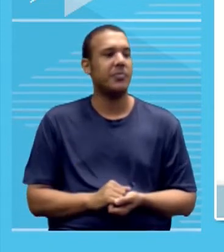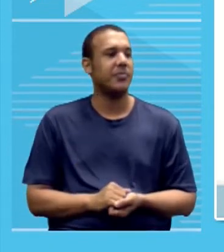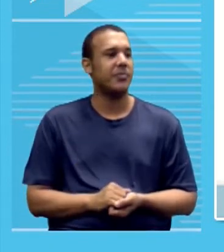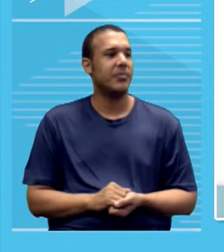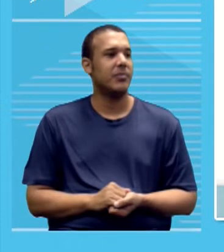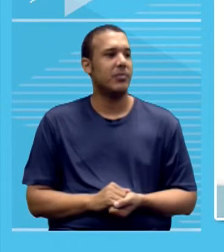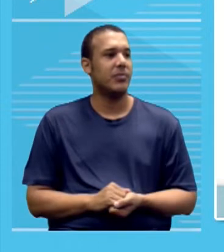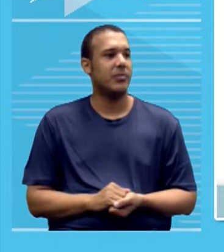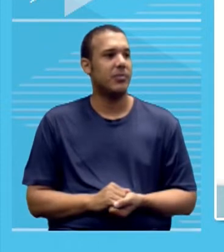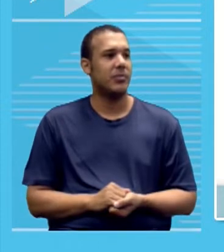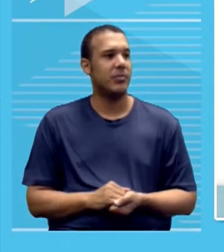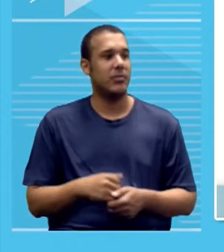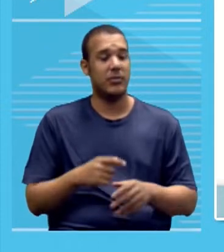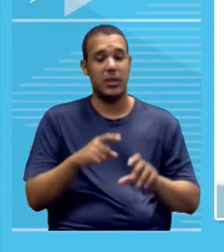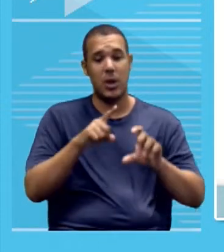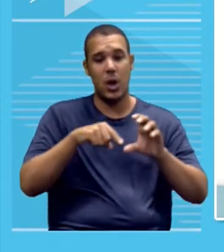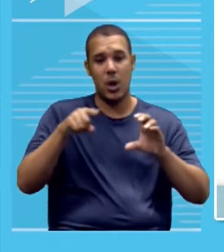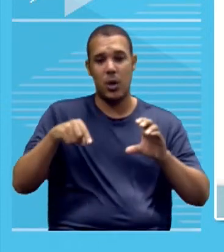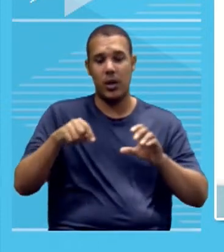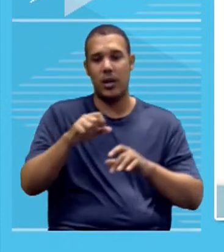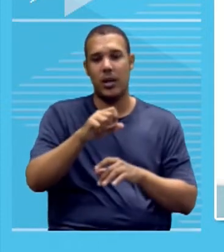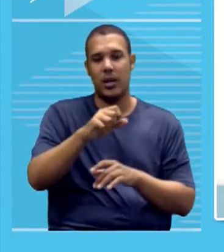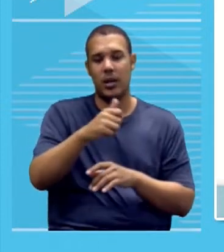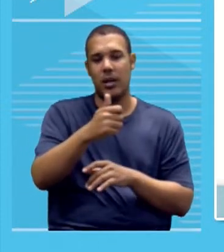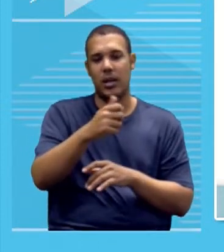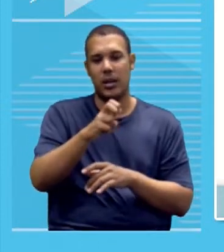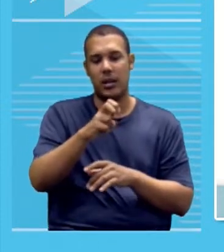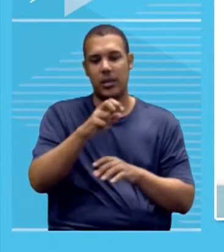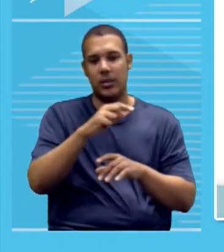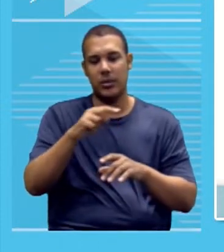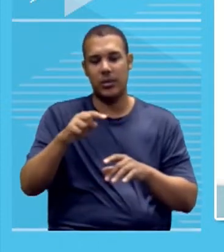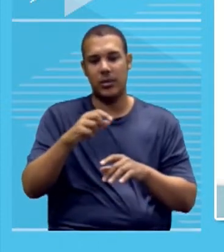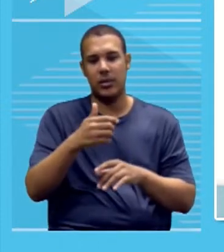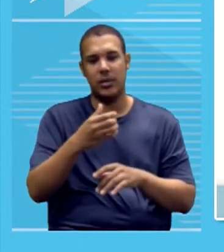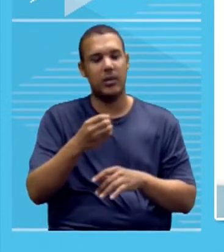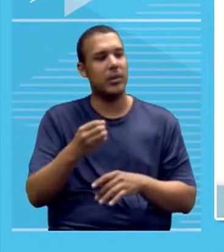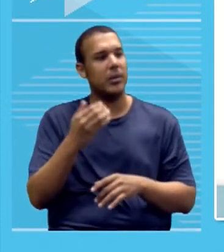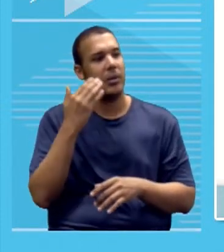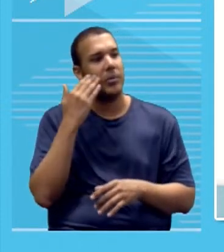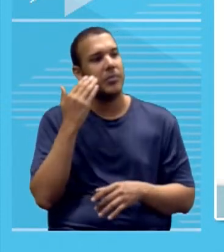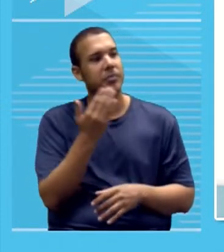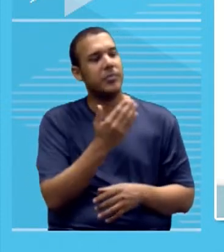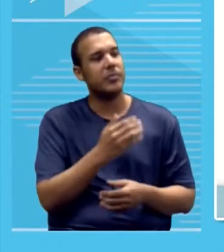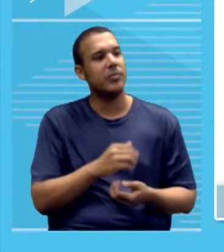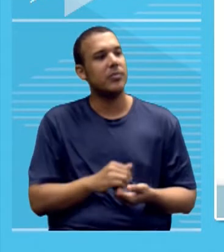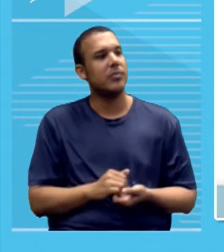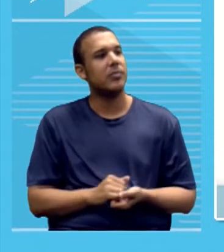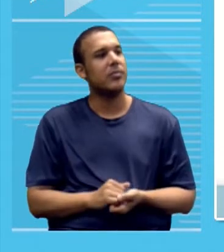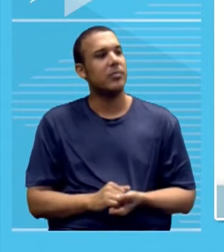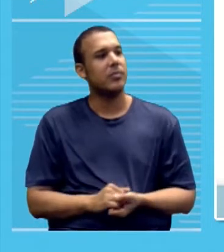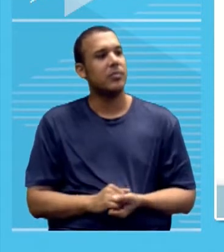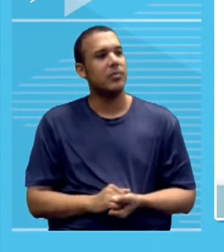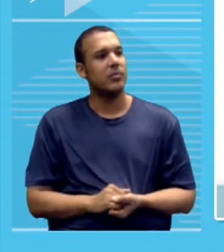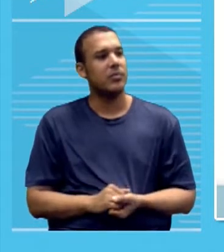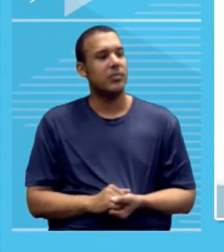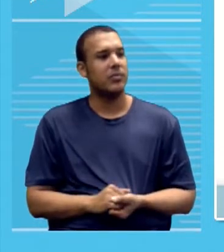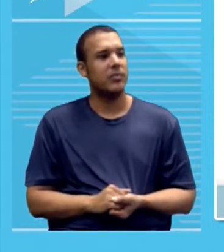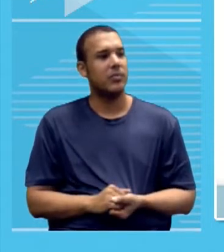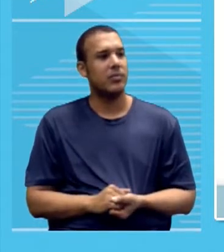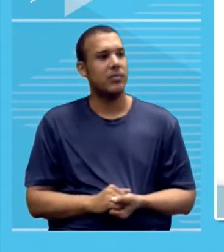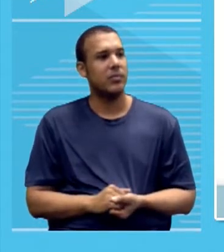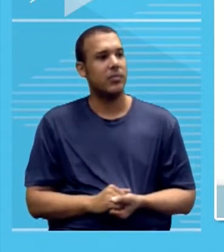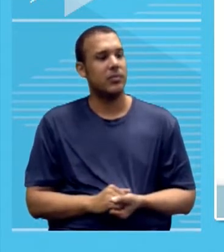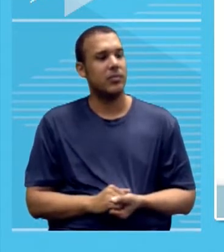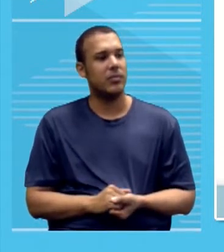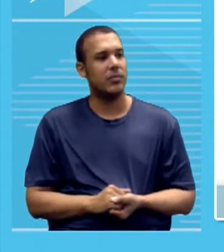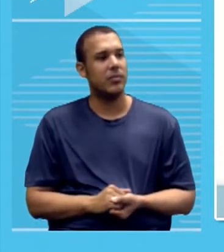elétrica? Seria 15 sobre 60, ou seja, aqui daria um total de